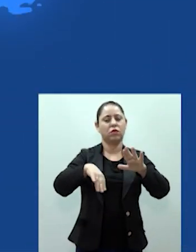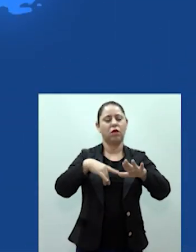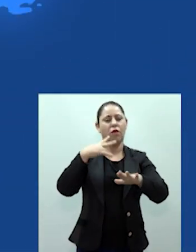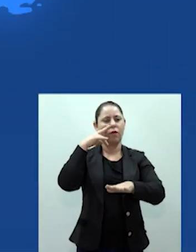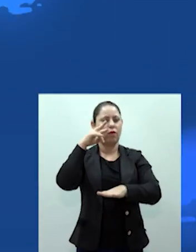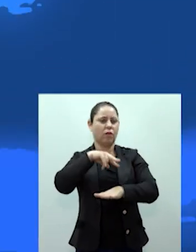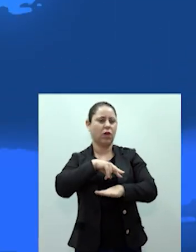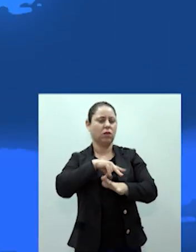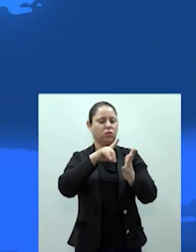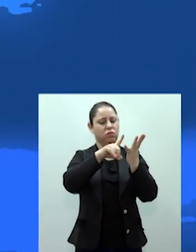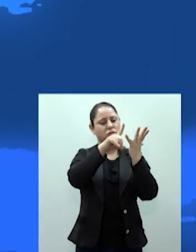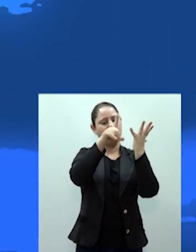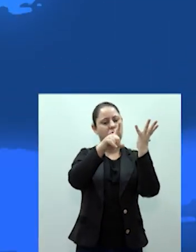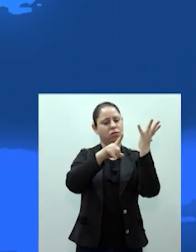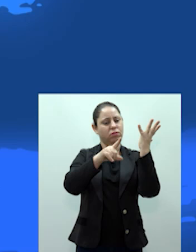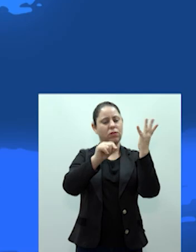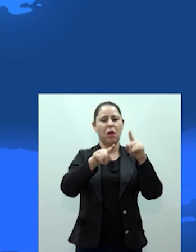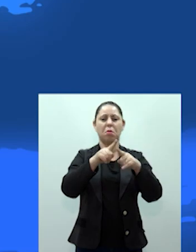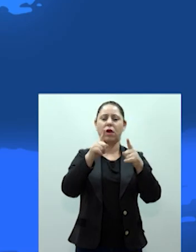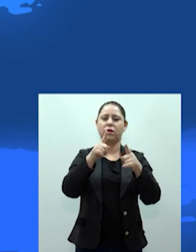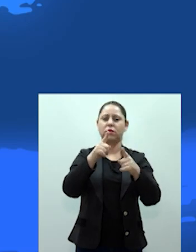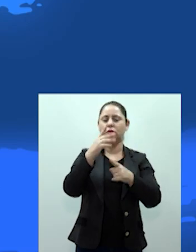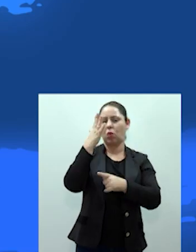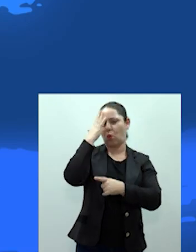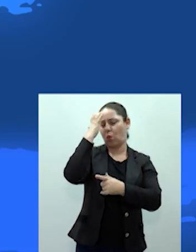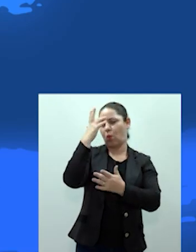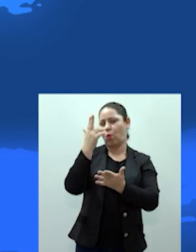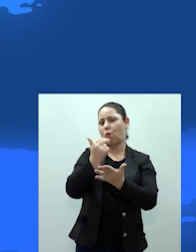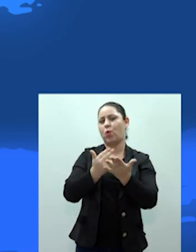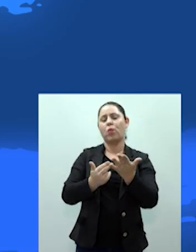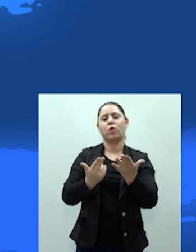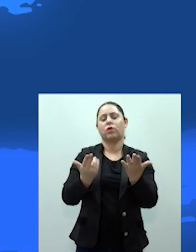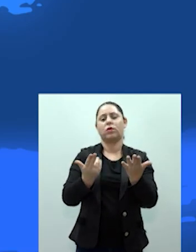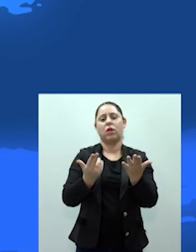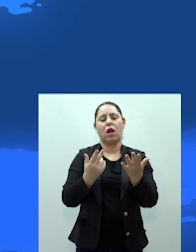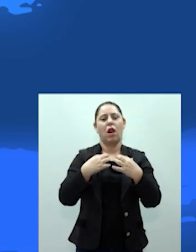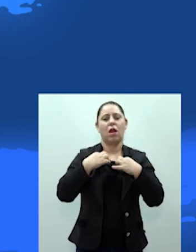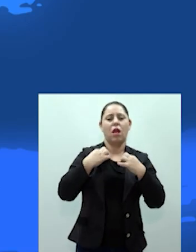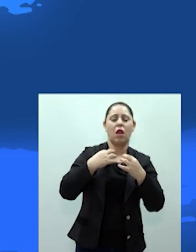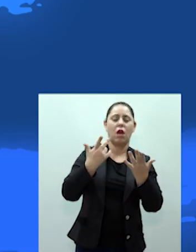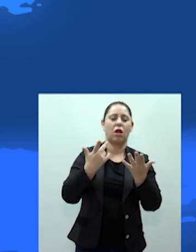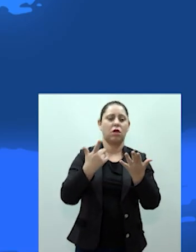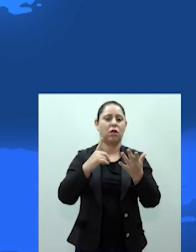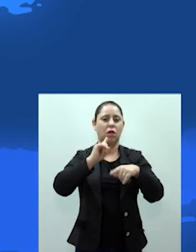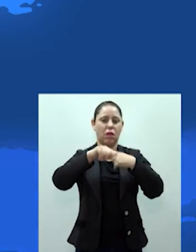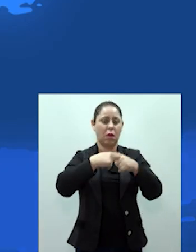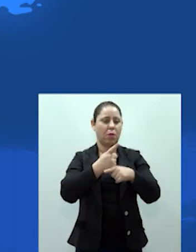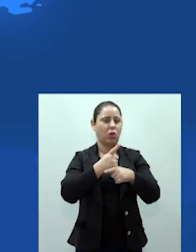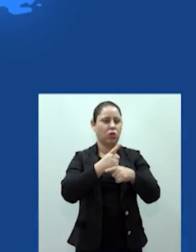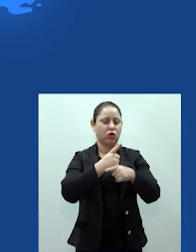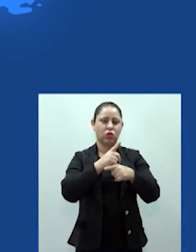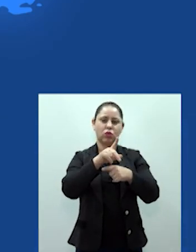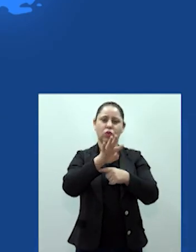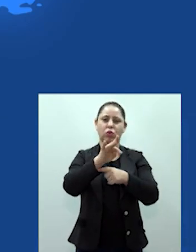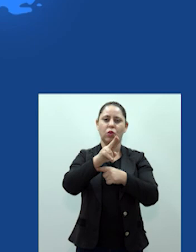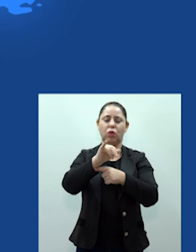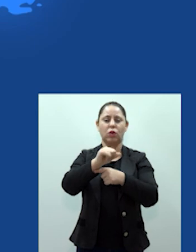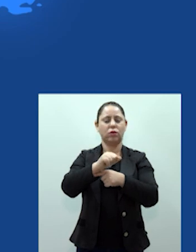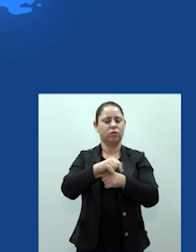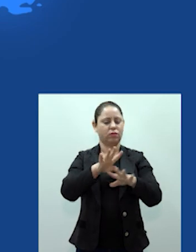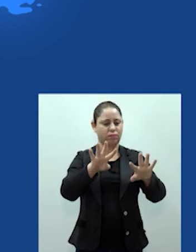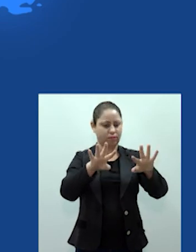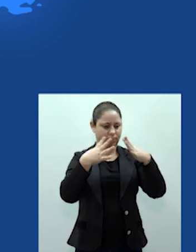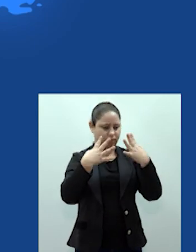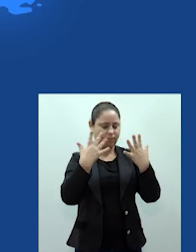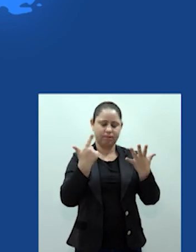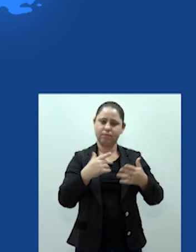alguns anos eu estava vendo o movimento do bordado de forma mais artística. Só que o bordado no tecido, depois vi bordado no tule, então já estava